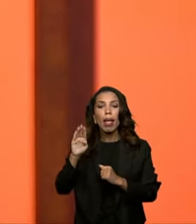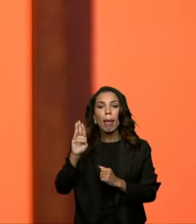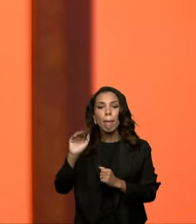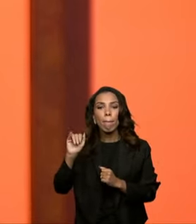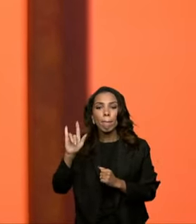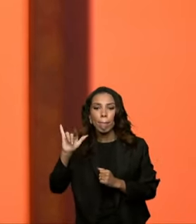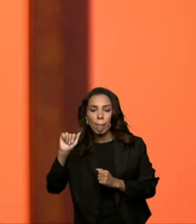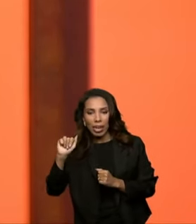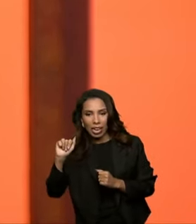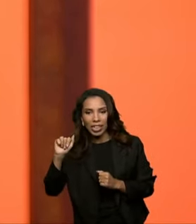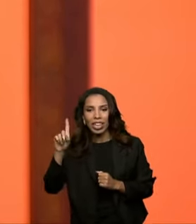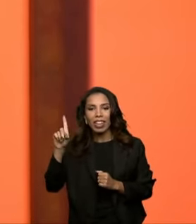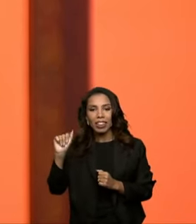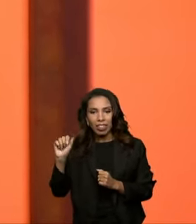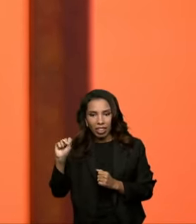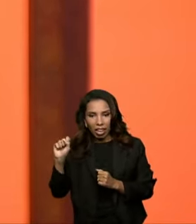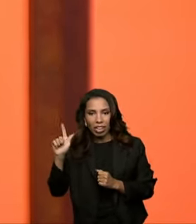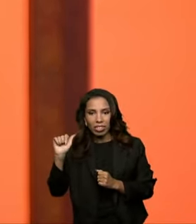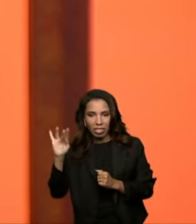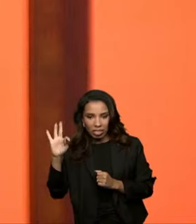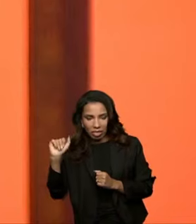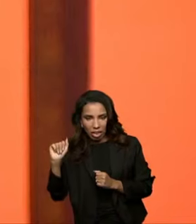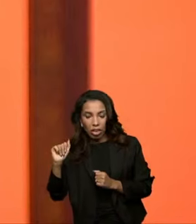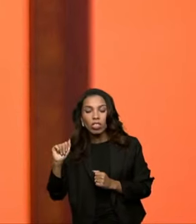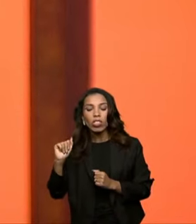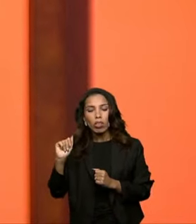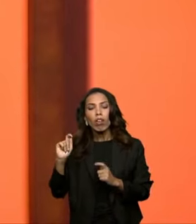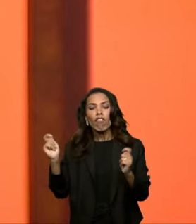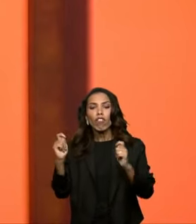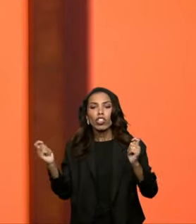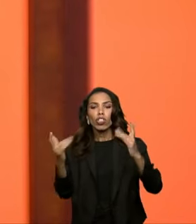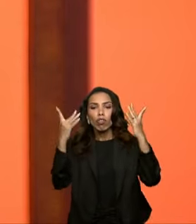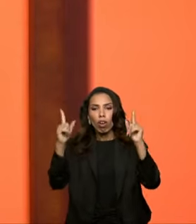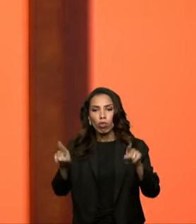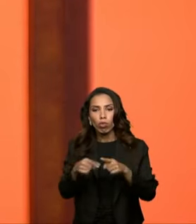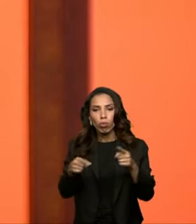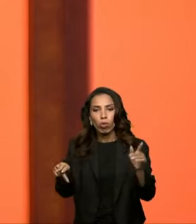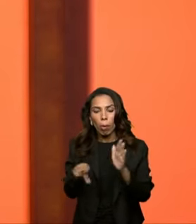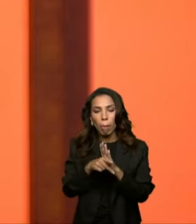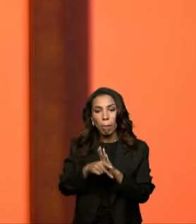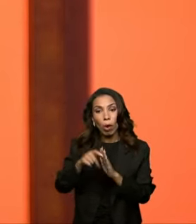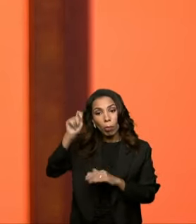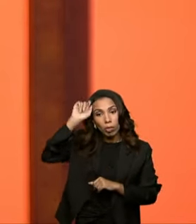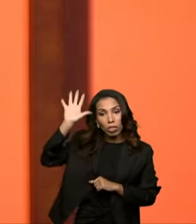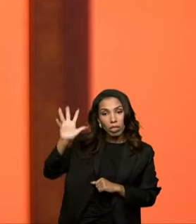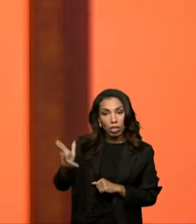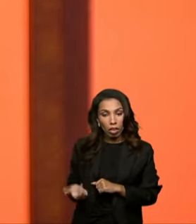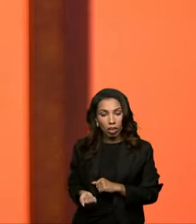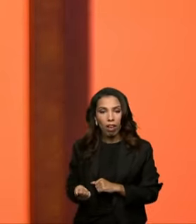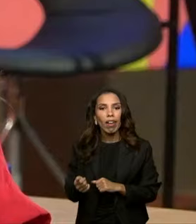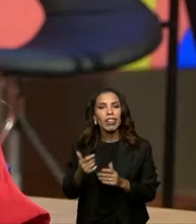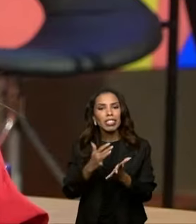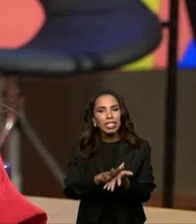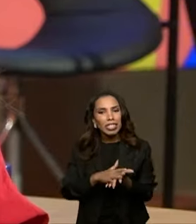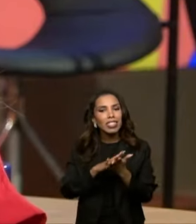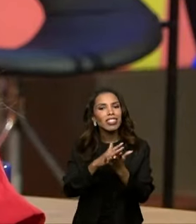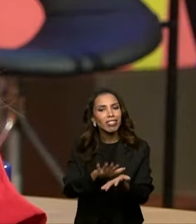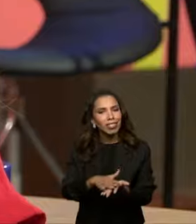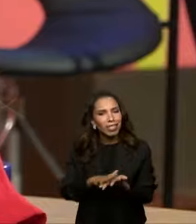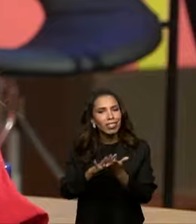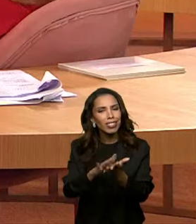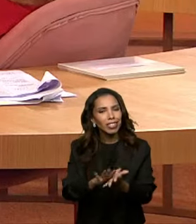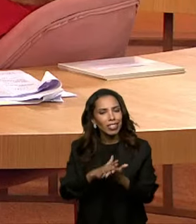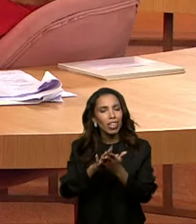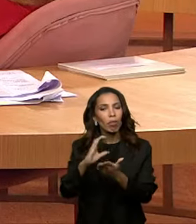música da África. Uau. Que fica lá também, eu já tive o prazer de também tocar lá. Você vai fazer um samba enredo em crioulo, hein? Já tô vendo. Isso que eu tô